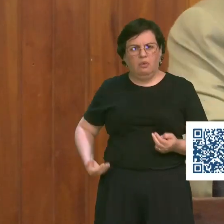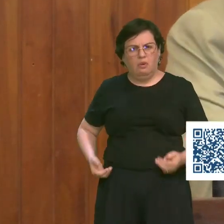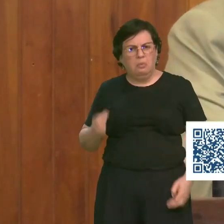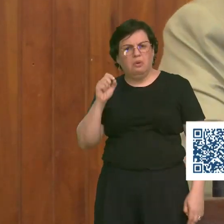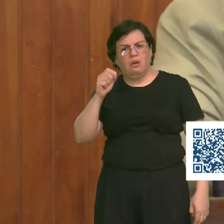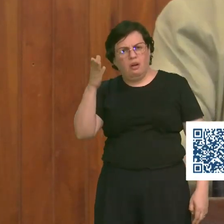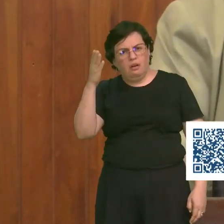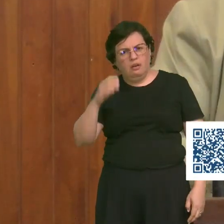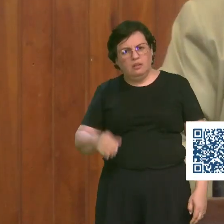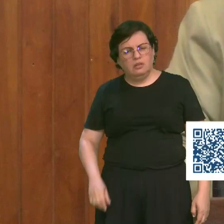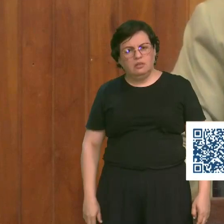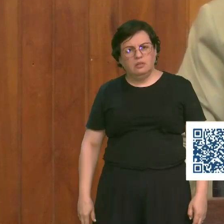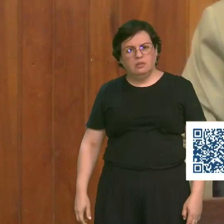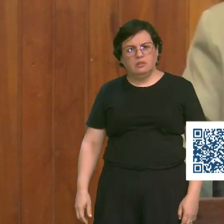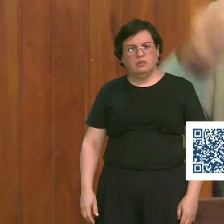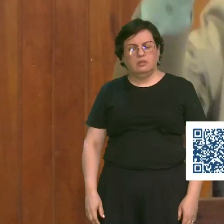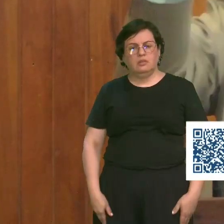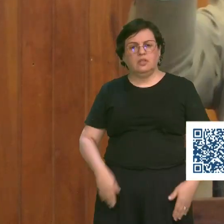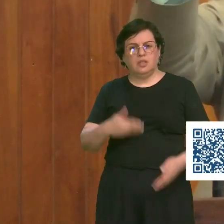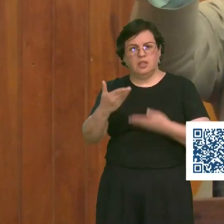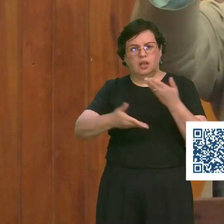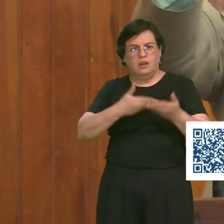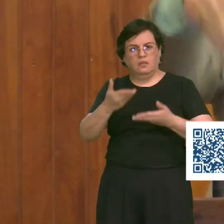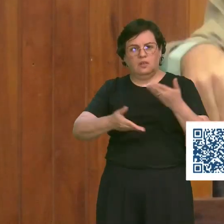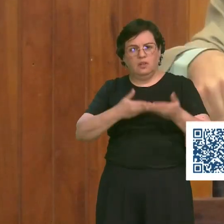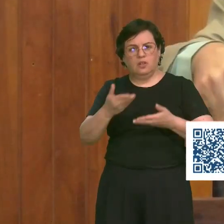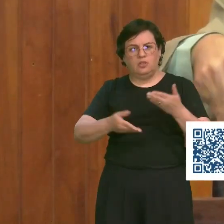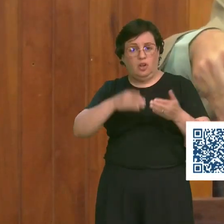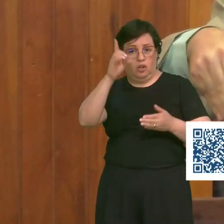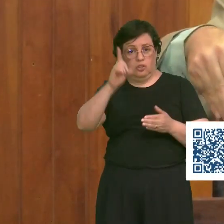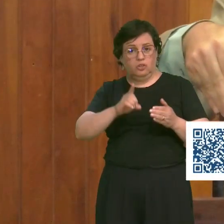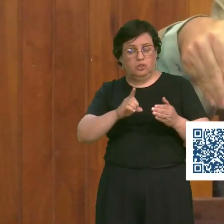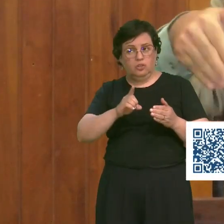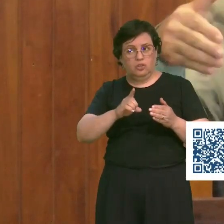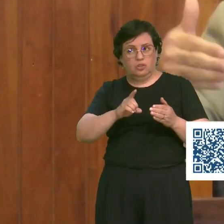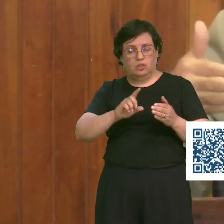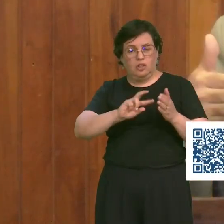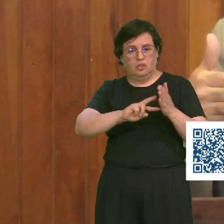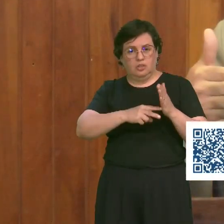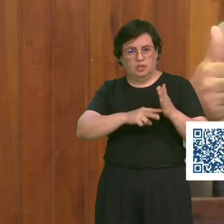então é um servidor dirigente sindical teve a sua palavra tolhida